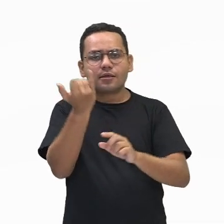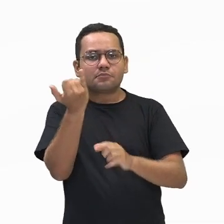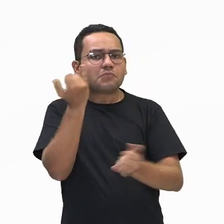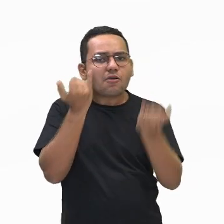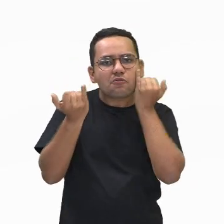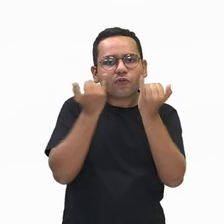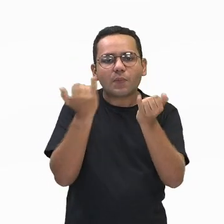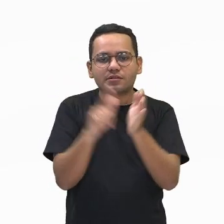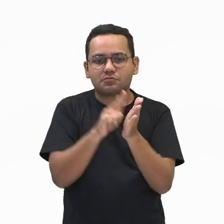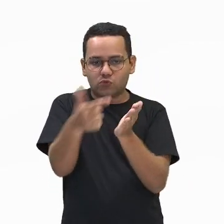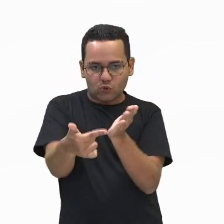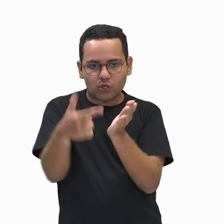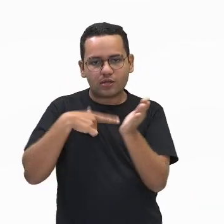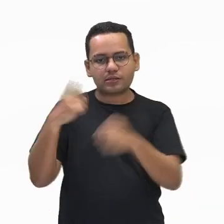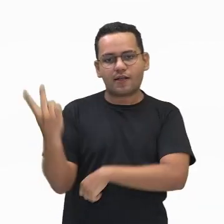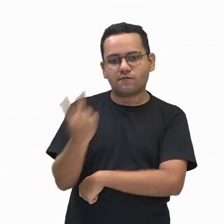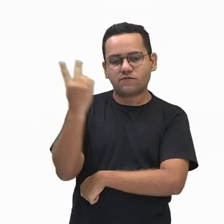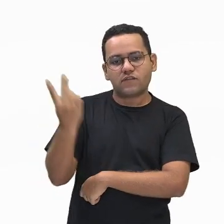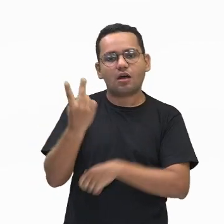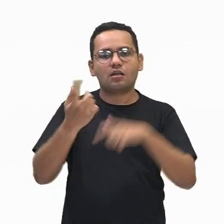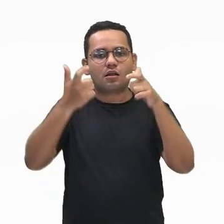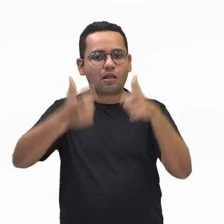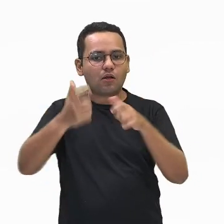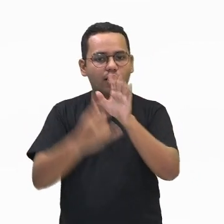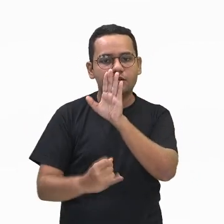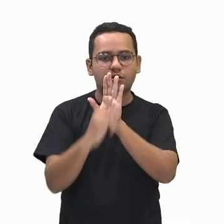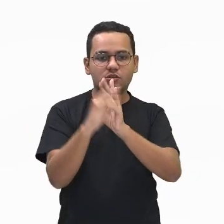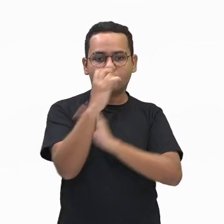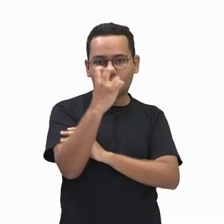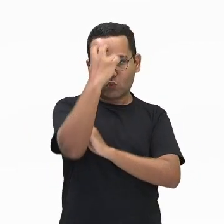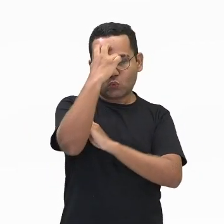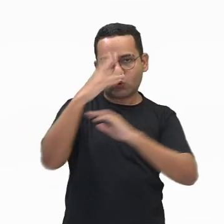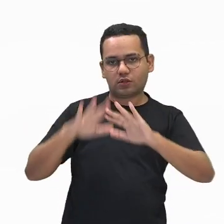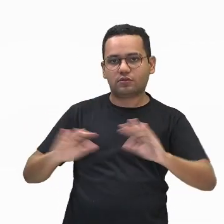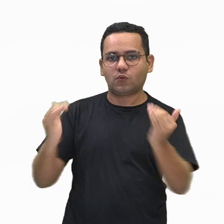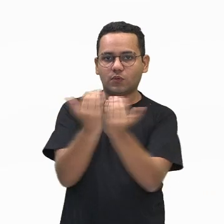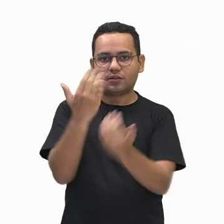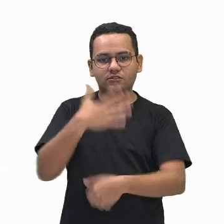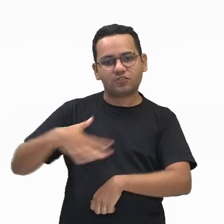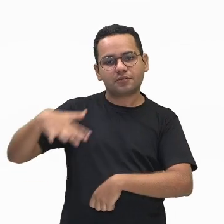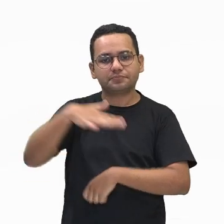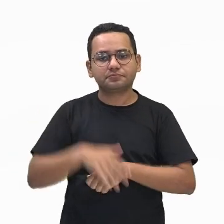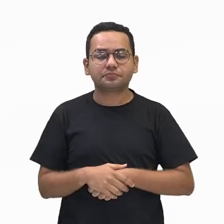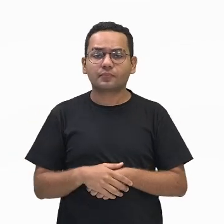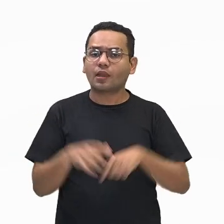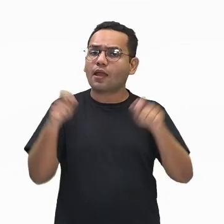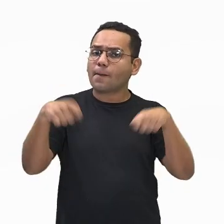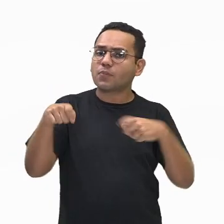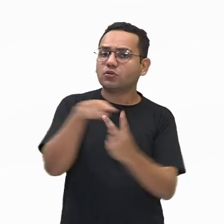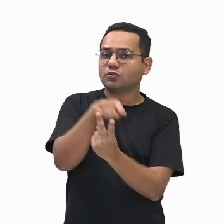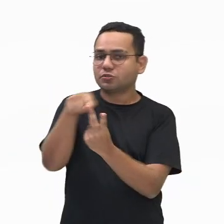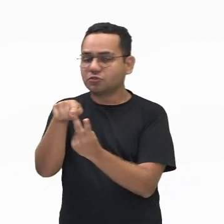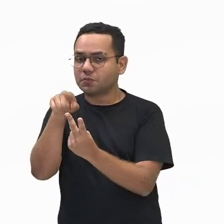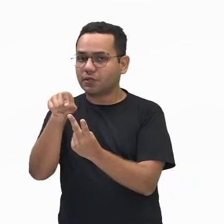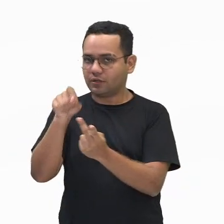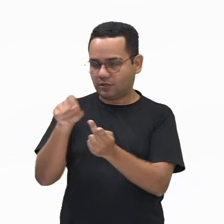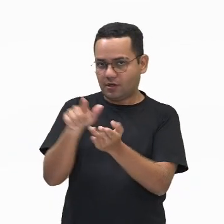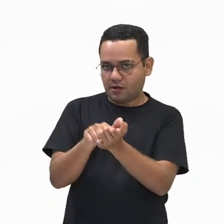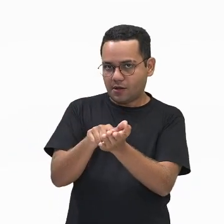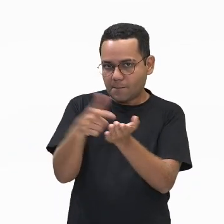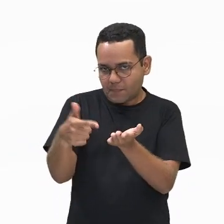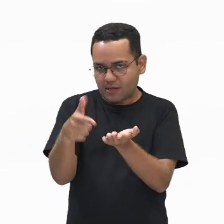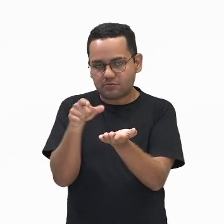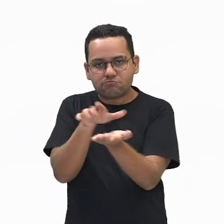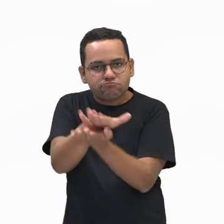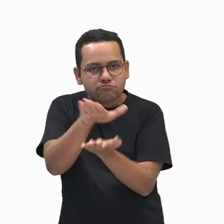identidade cultural das comunidades. Lembrando que o jornal ele pode ser impresso ou em formato de vídeo. Então,